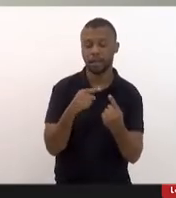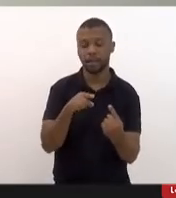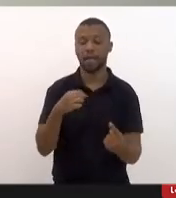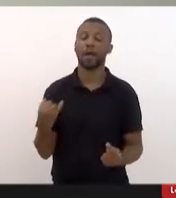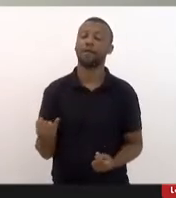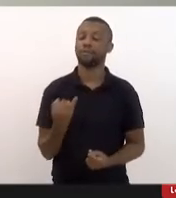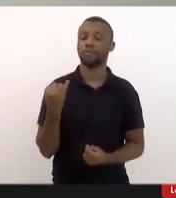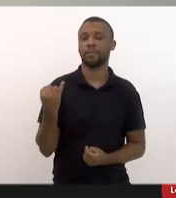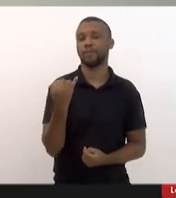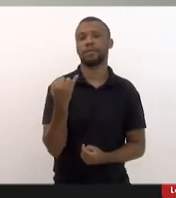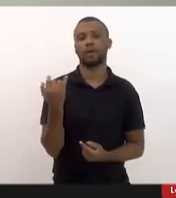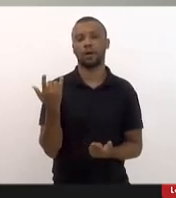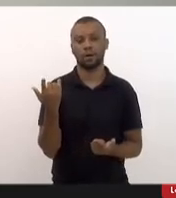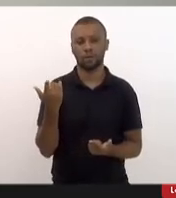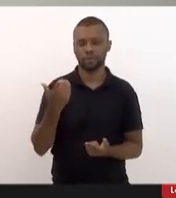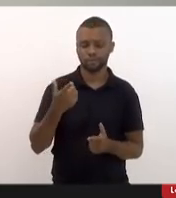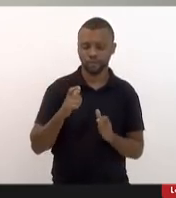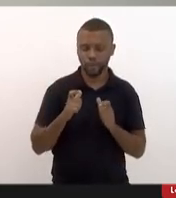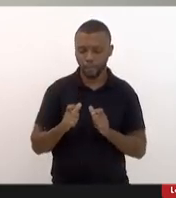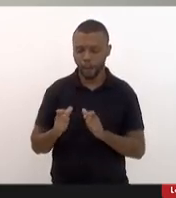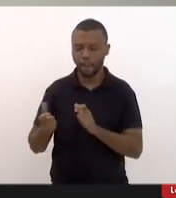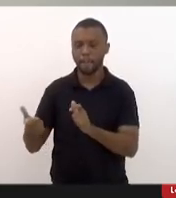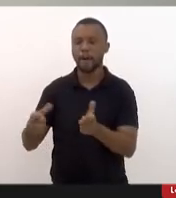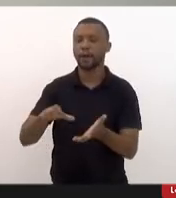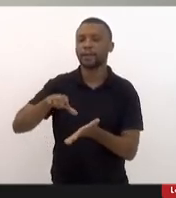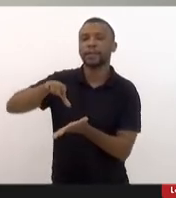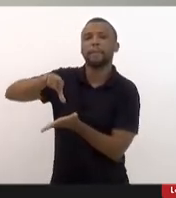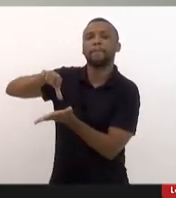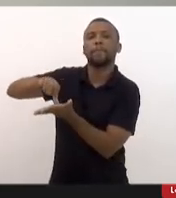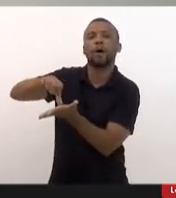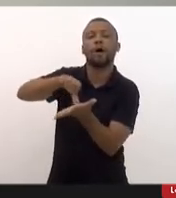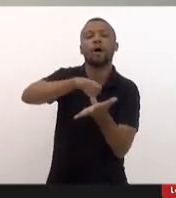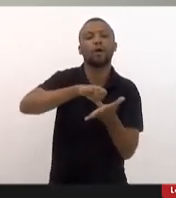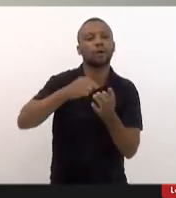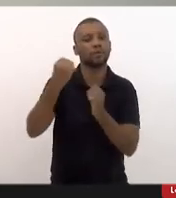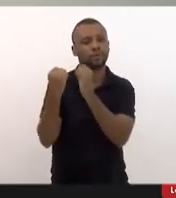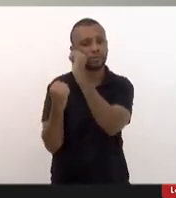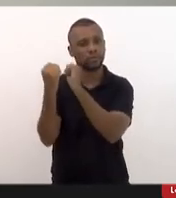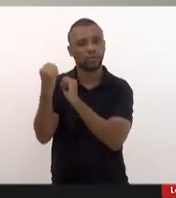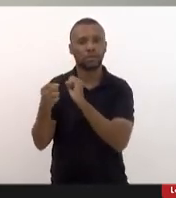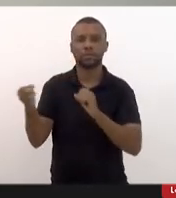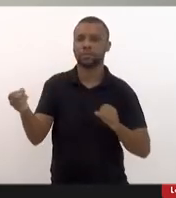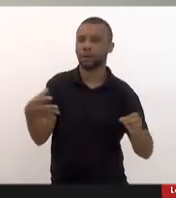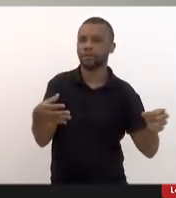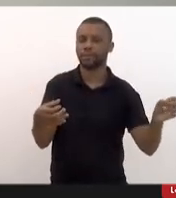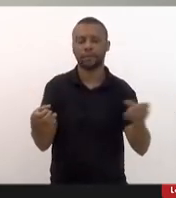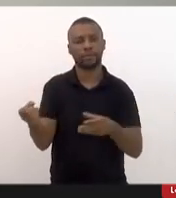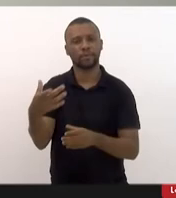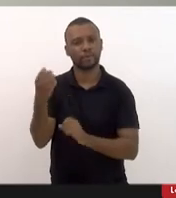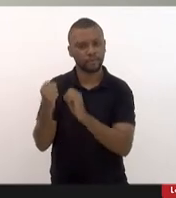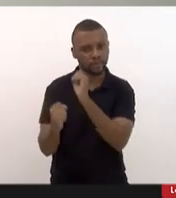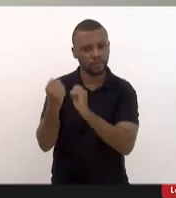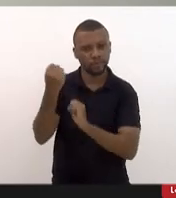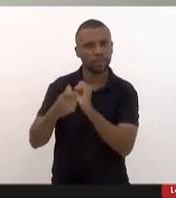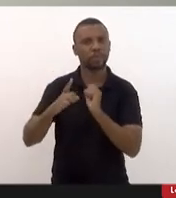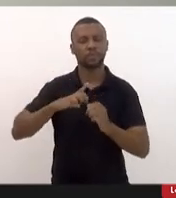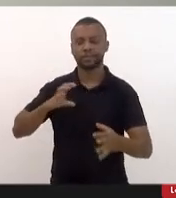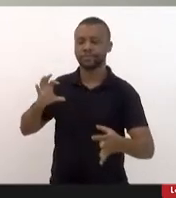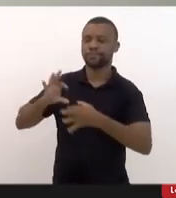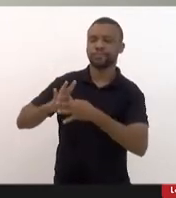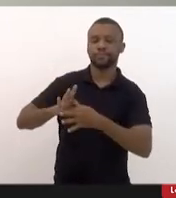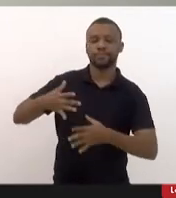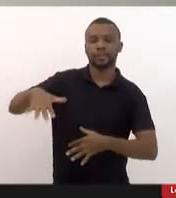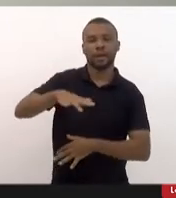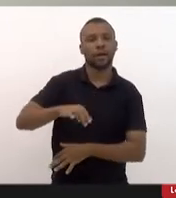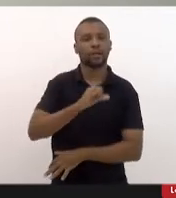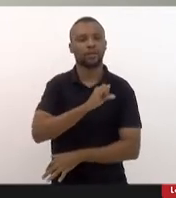polos industriais, né? E para a locação de novas indústrias que se conectam a essas que já existem em território fluminense.